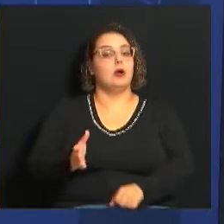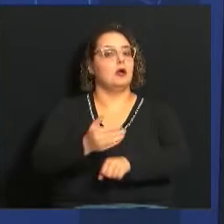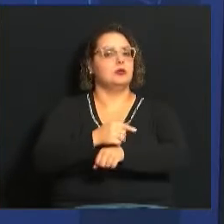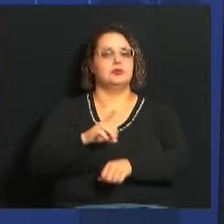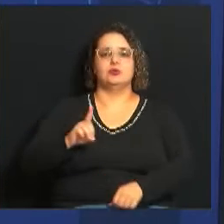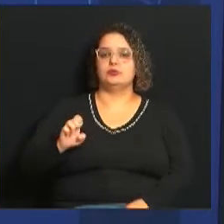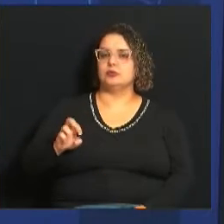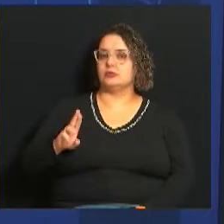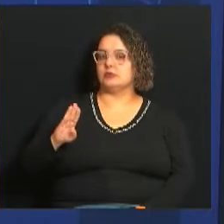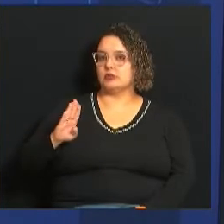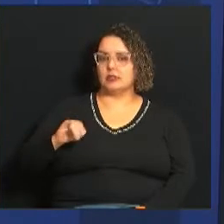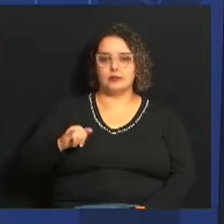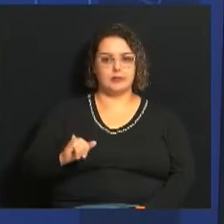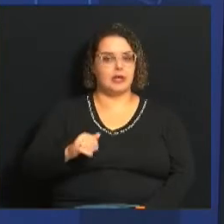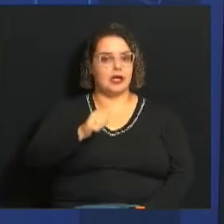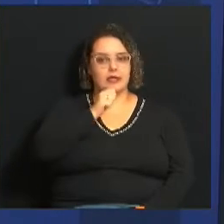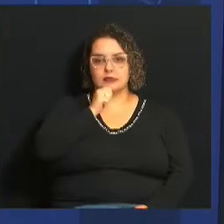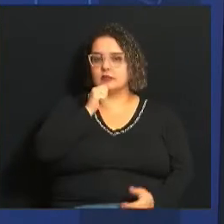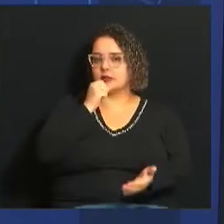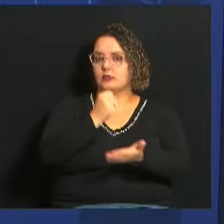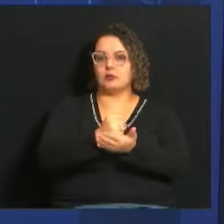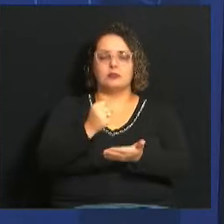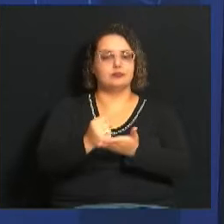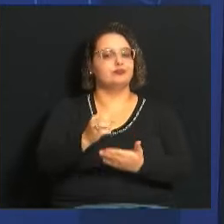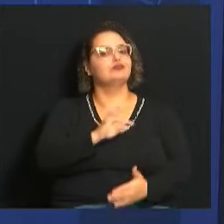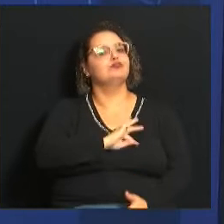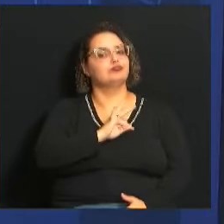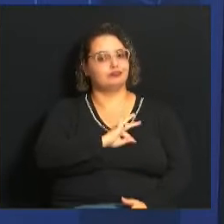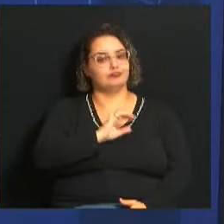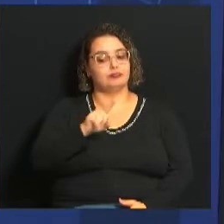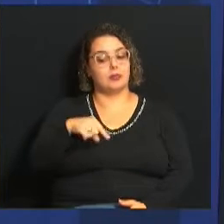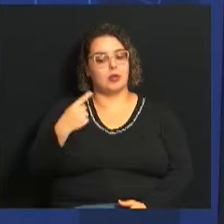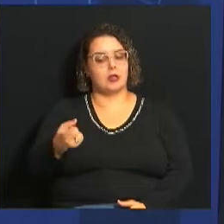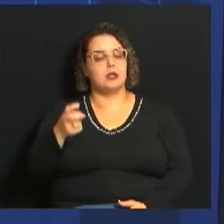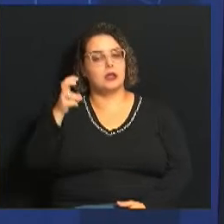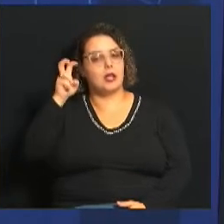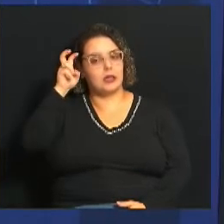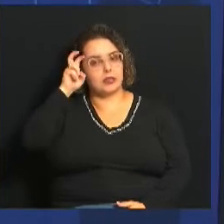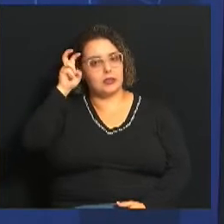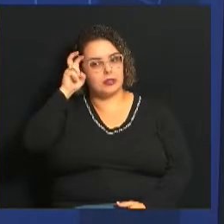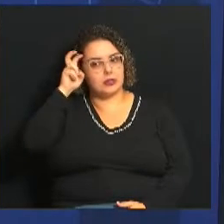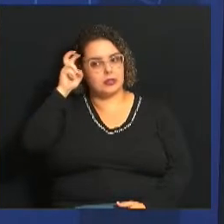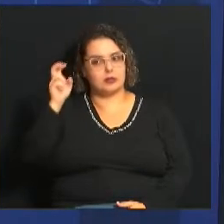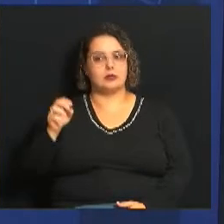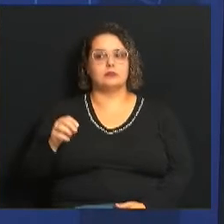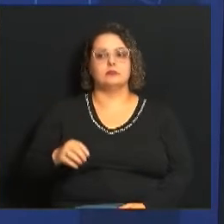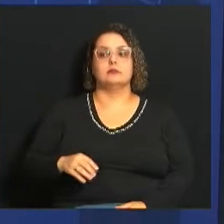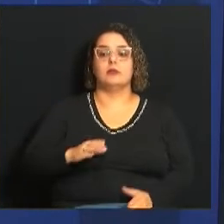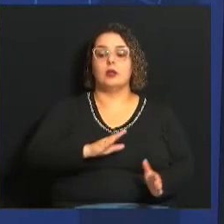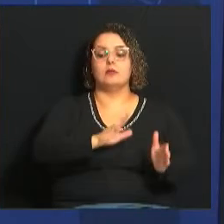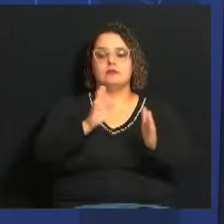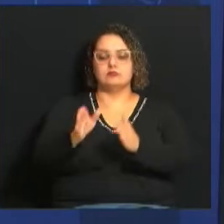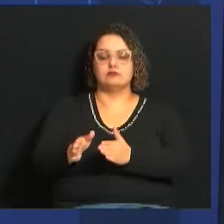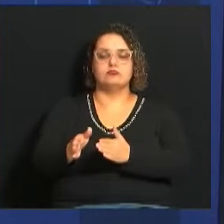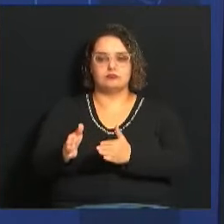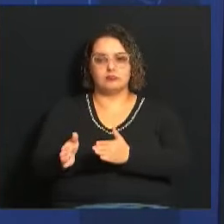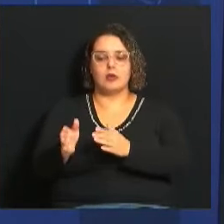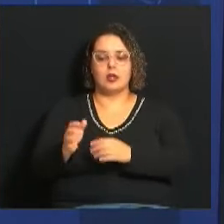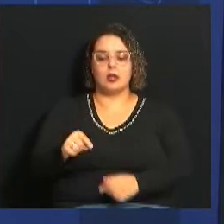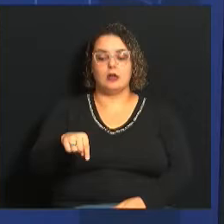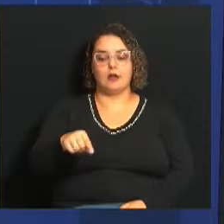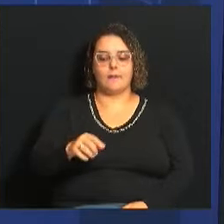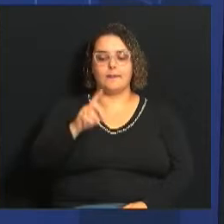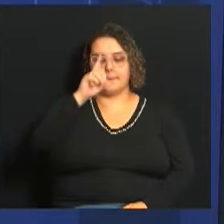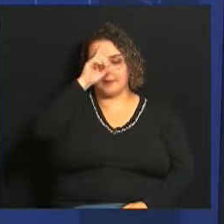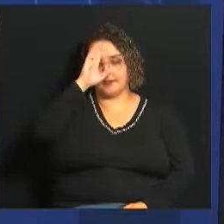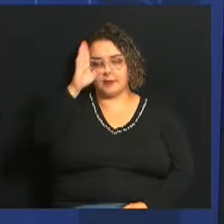contratou ninguém, hein? Guarani volta a campo já na quinta-feira, é o mandante da partida, mas como o gramado do Estádio